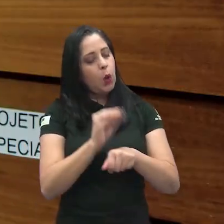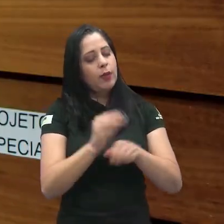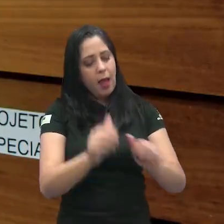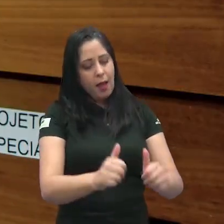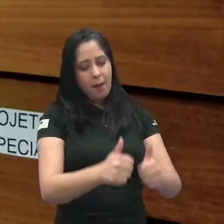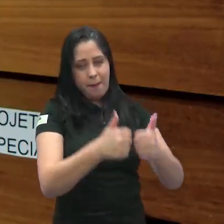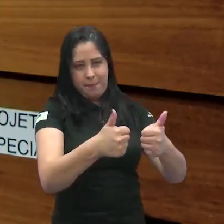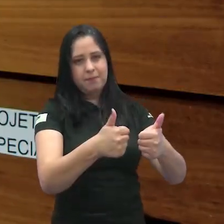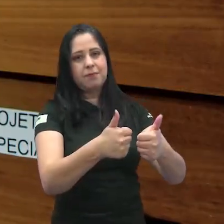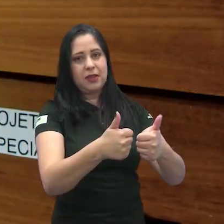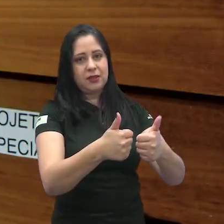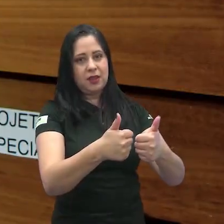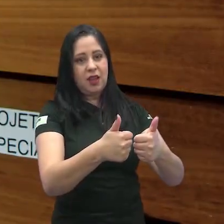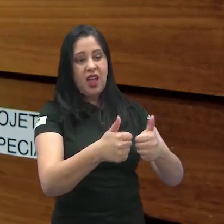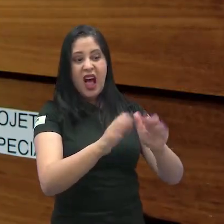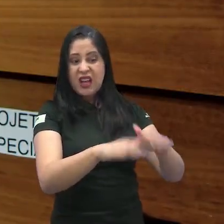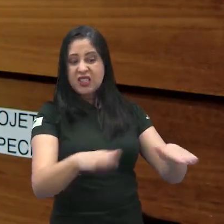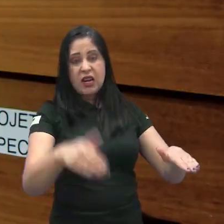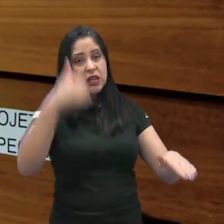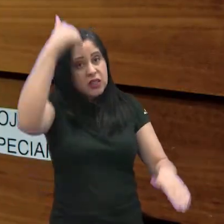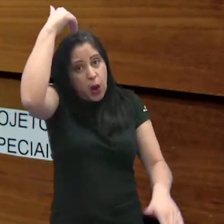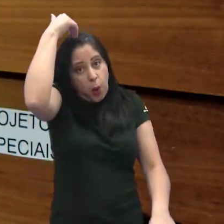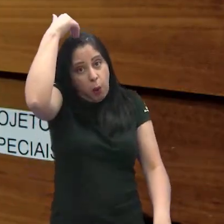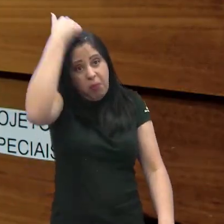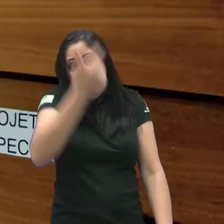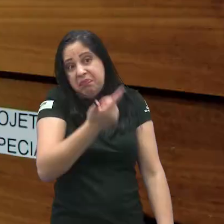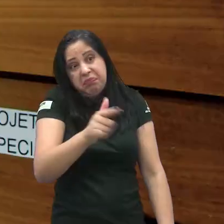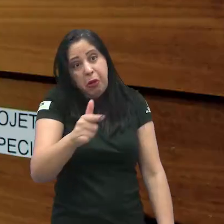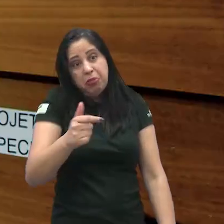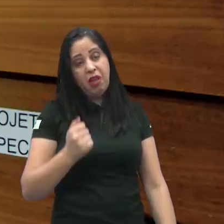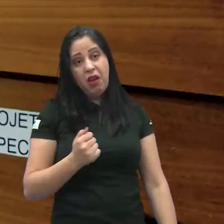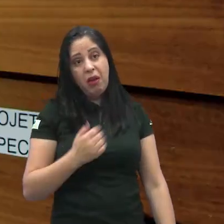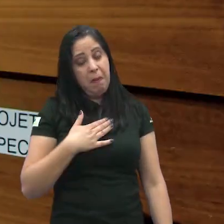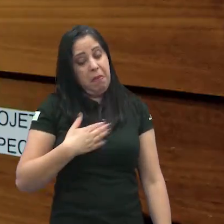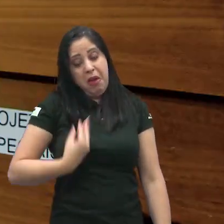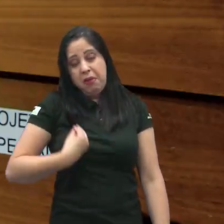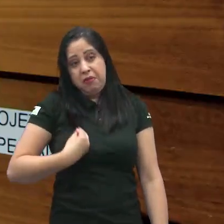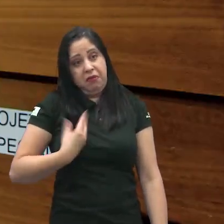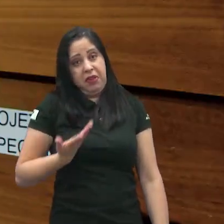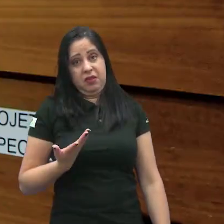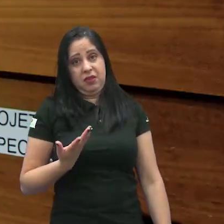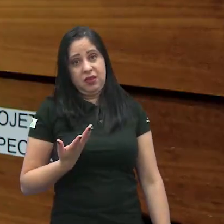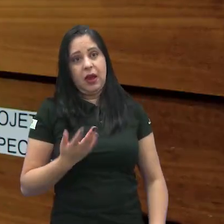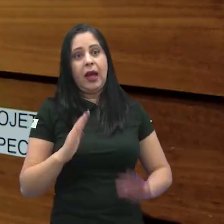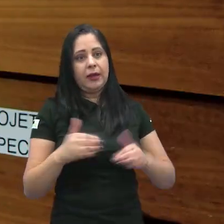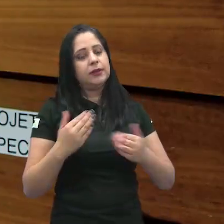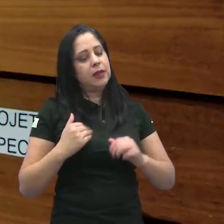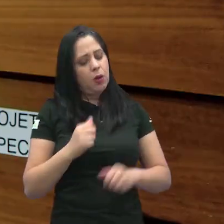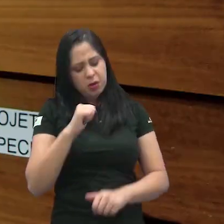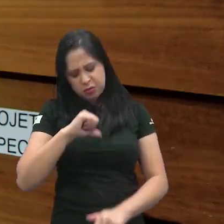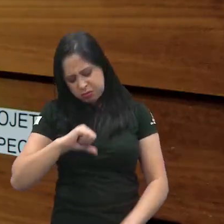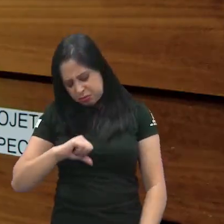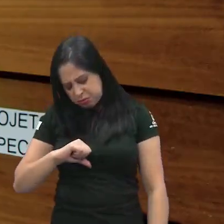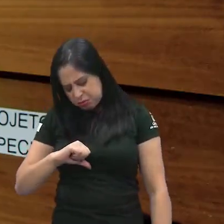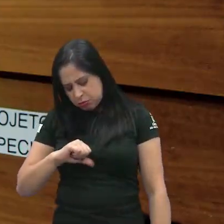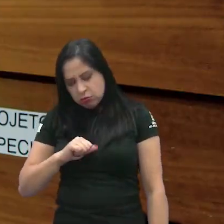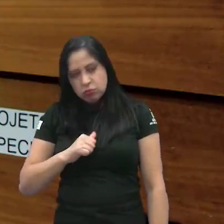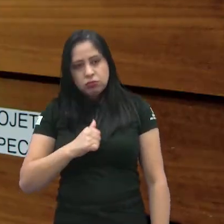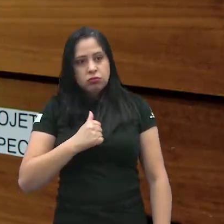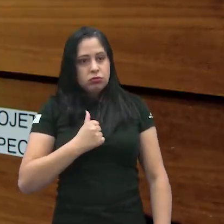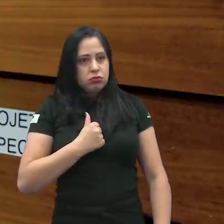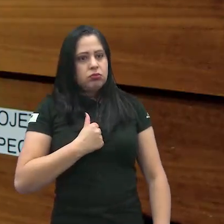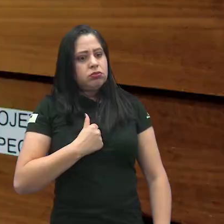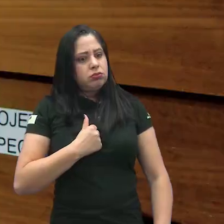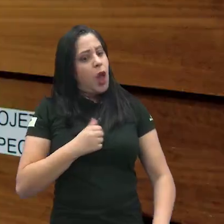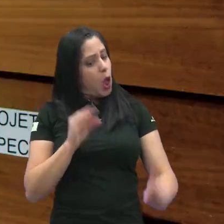eles. Porque eles não têm culpa do que acontece na nossa vida pessoal. E a gente dá o nosso melhor e a gente sente que tem dias que eles não